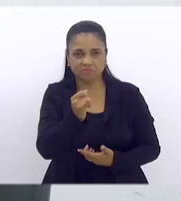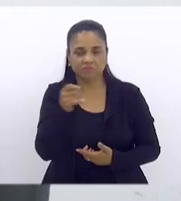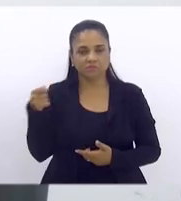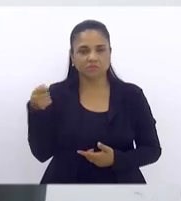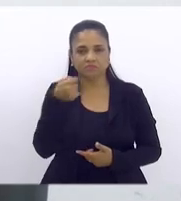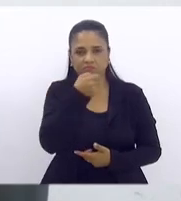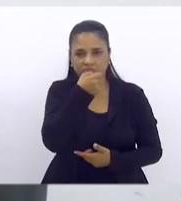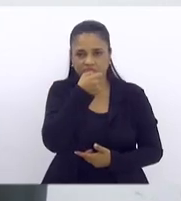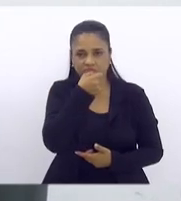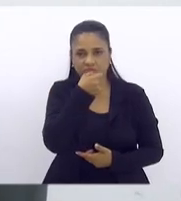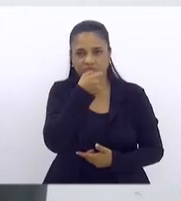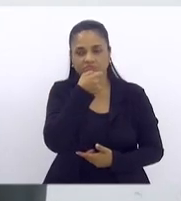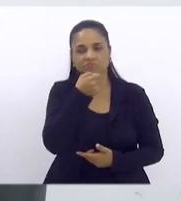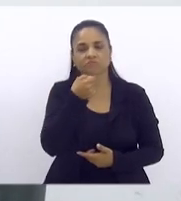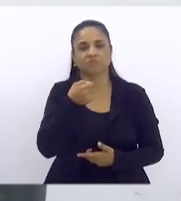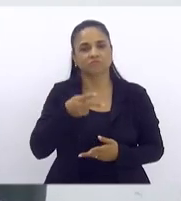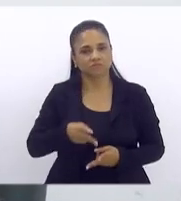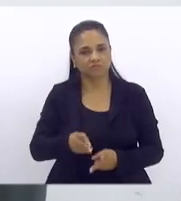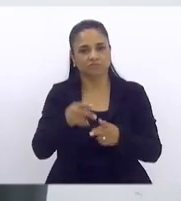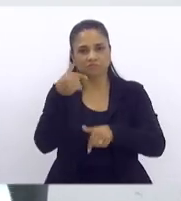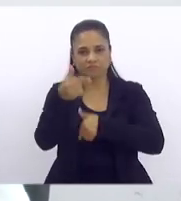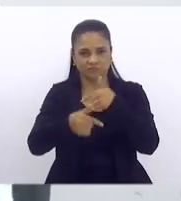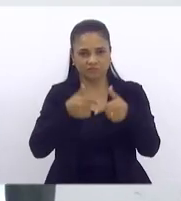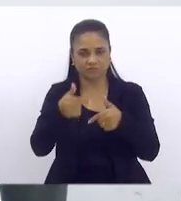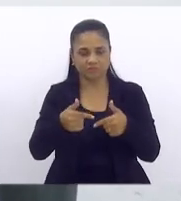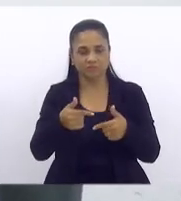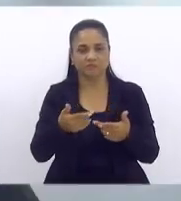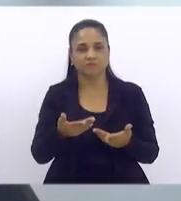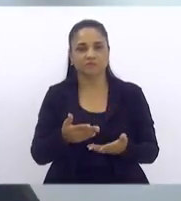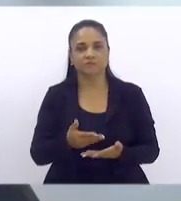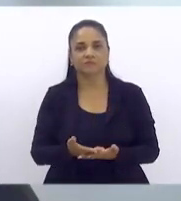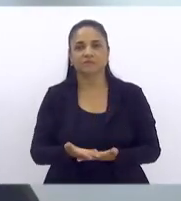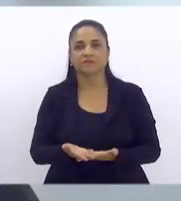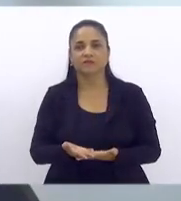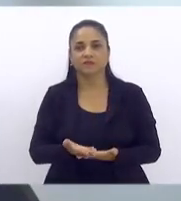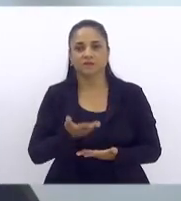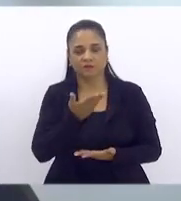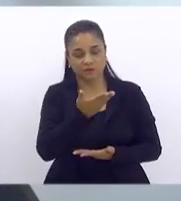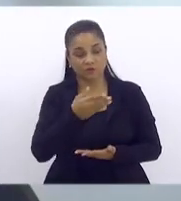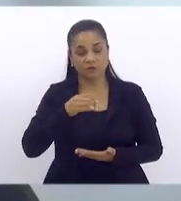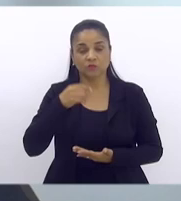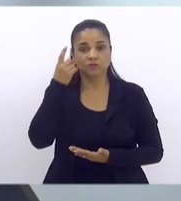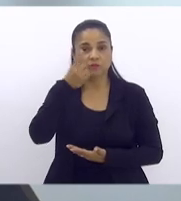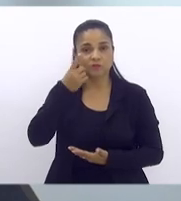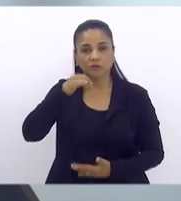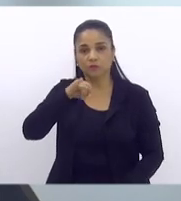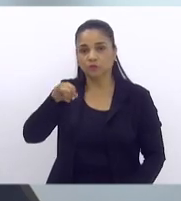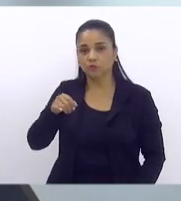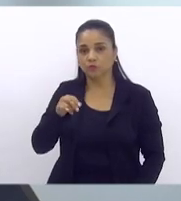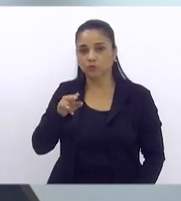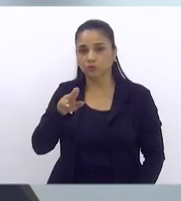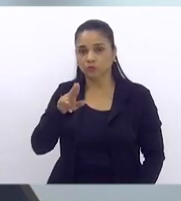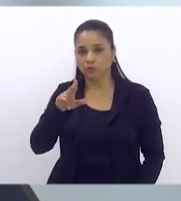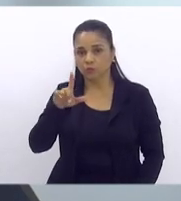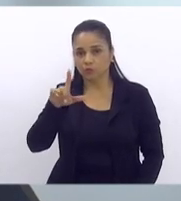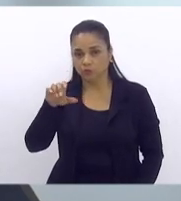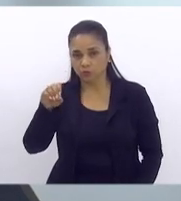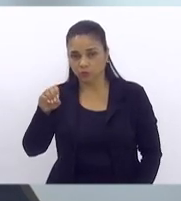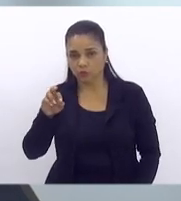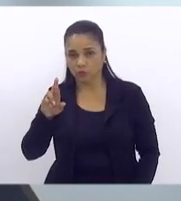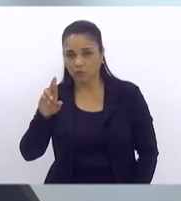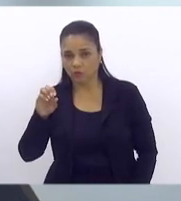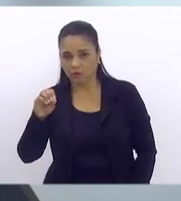Vossa Excelência para que conduza os trabalhos. Uhum. Indago ao senhor Júlio Rocha se pretende fazer algumas